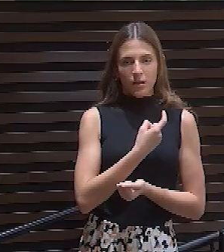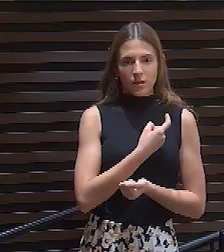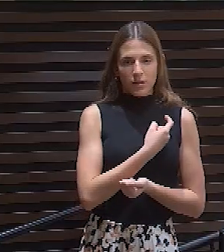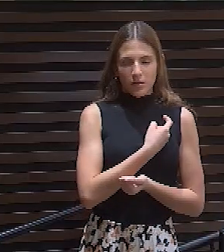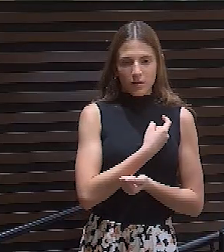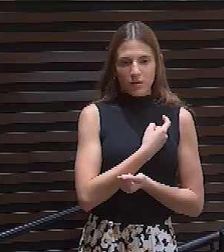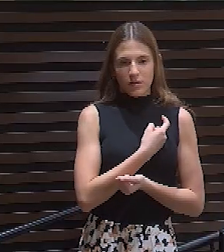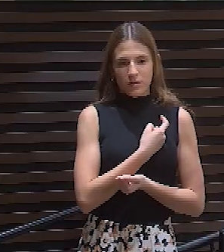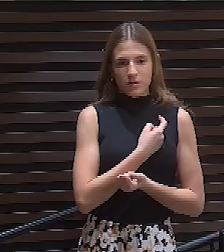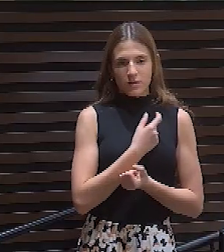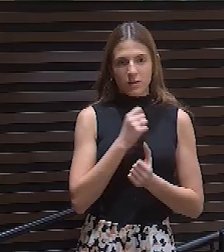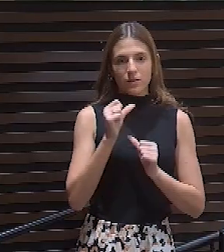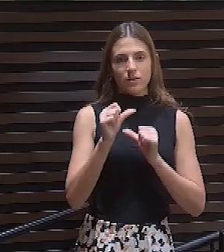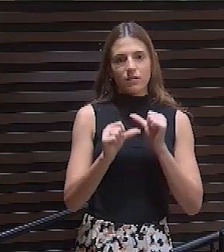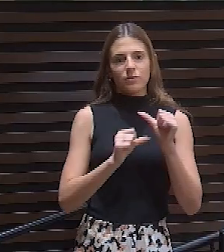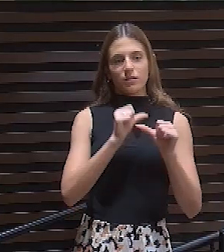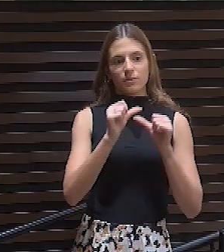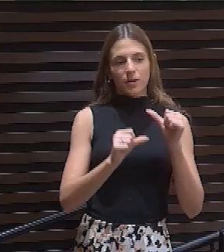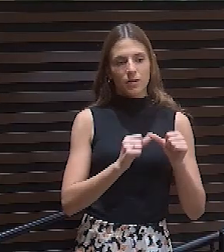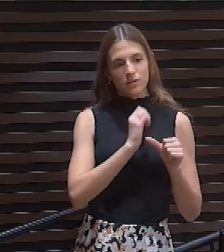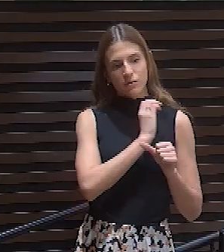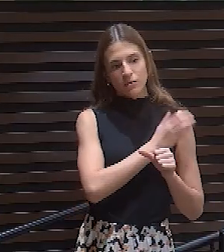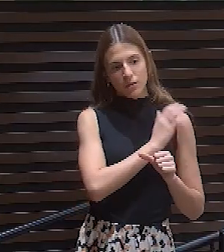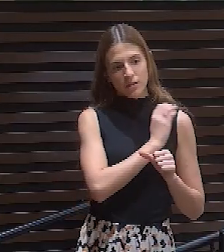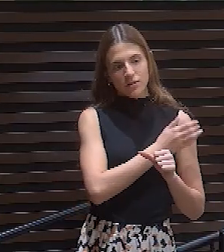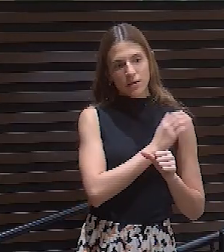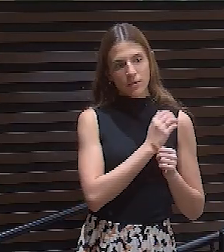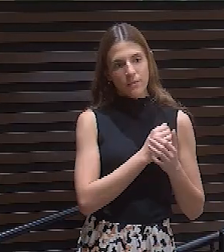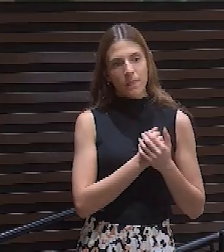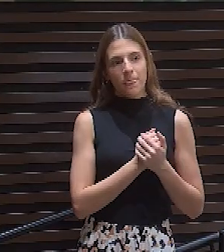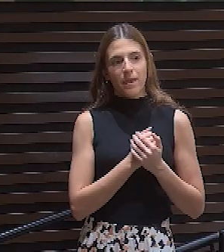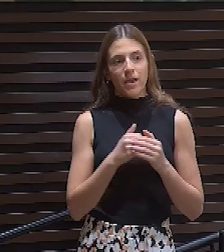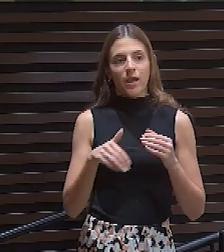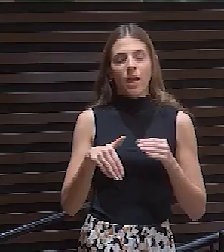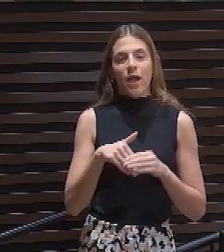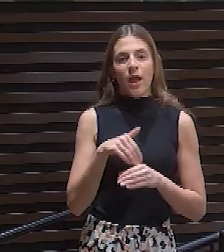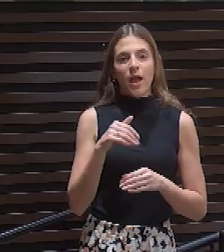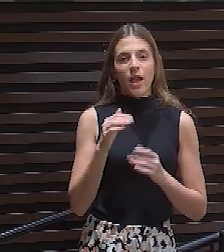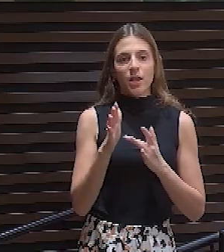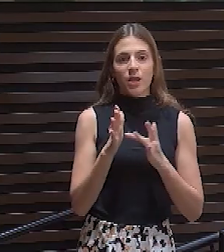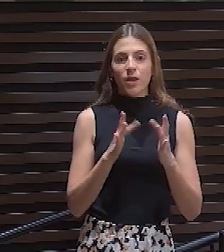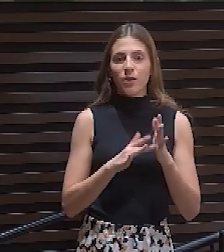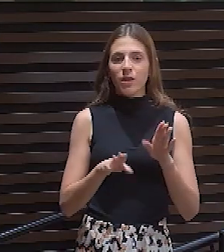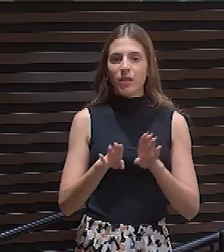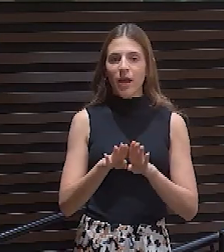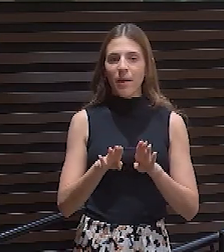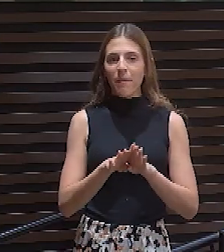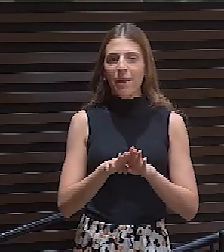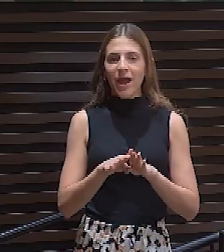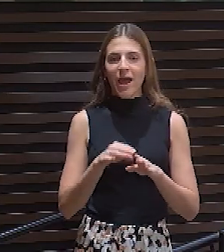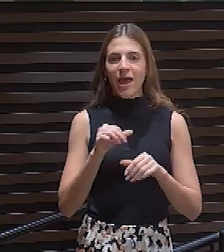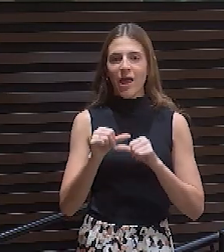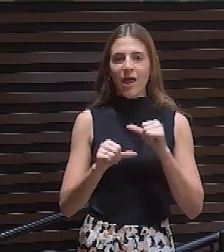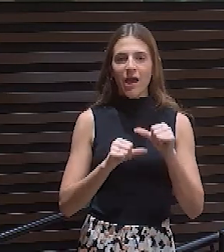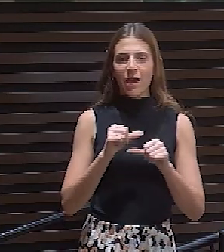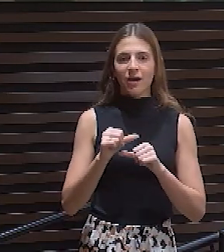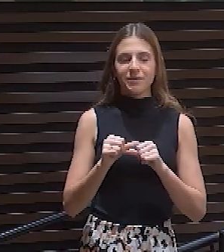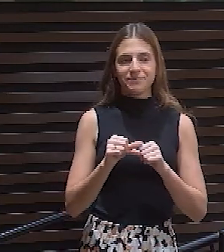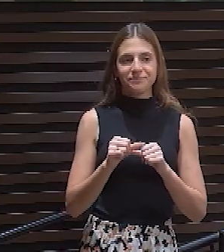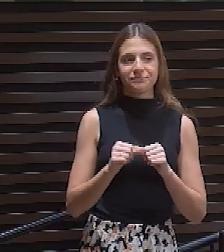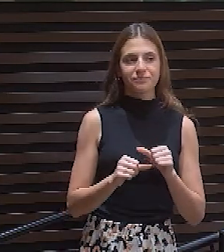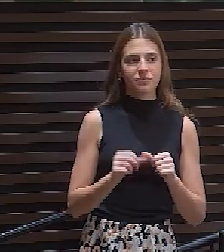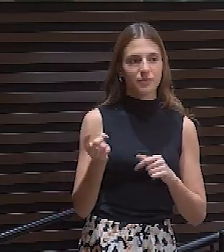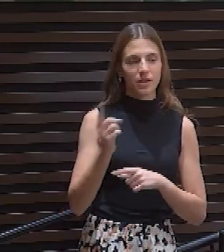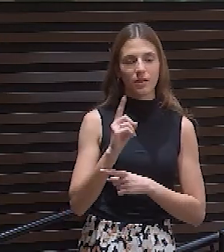nos diz Colossenses capítulo 2, 3, nele também fostes circuncidados, não por intermédio de